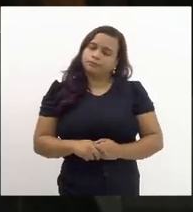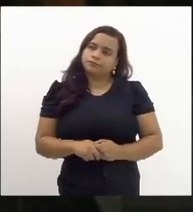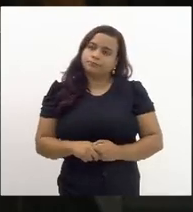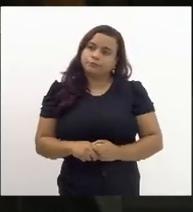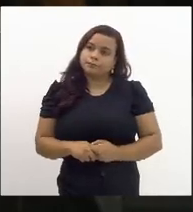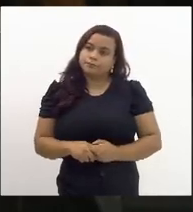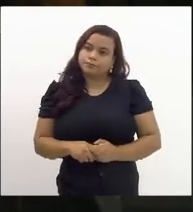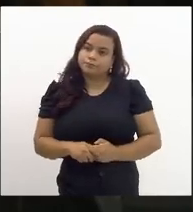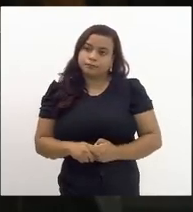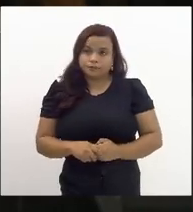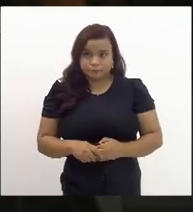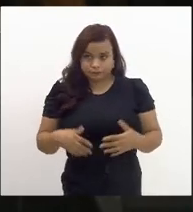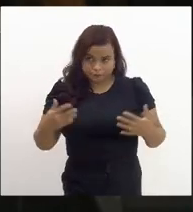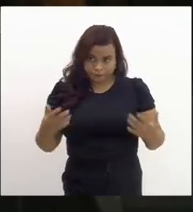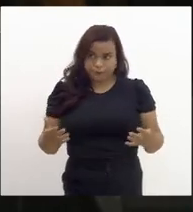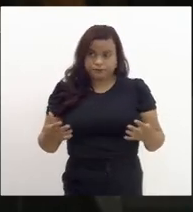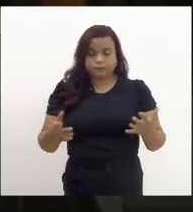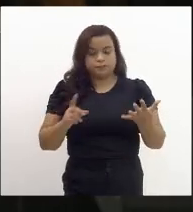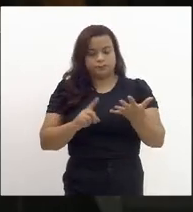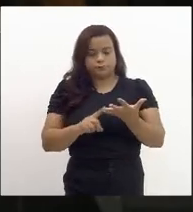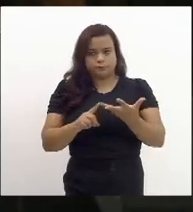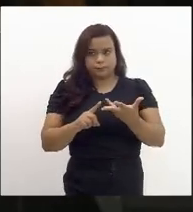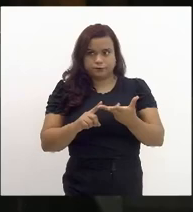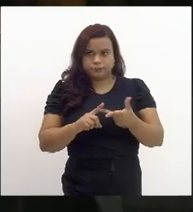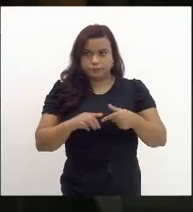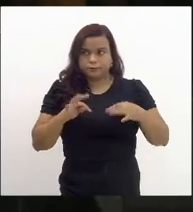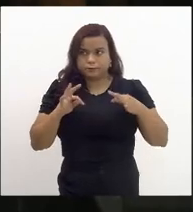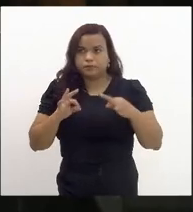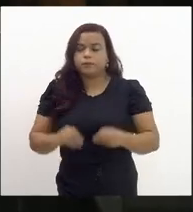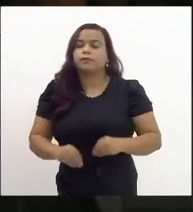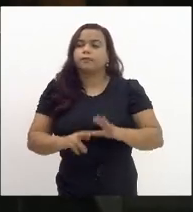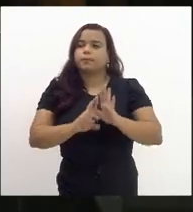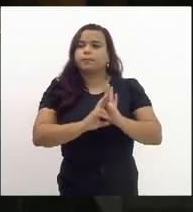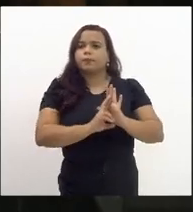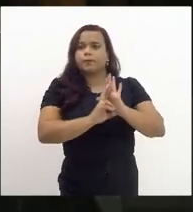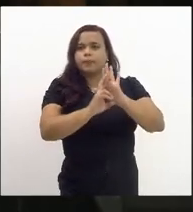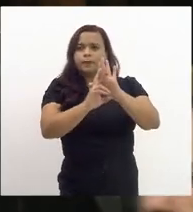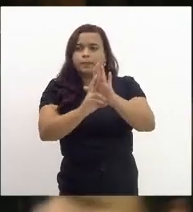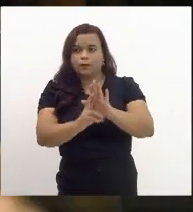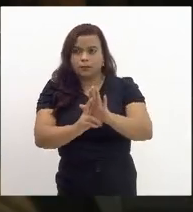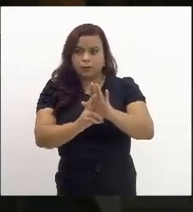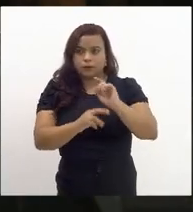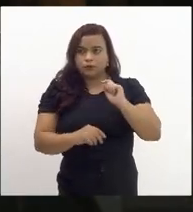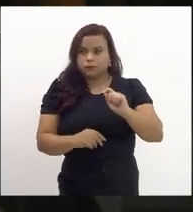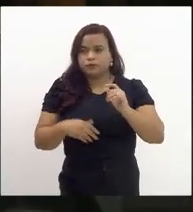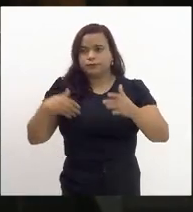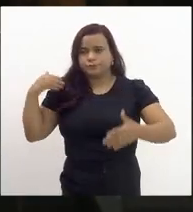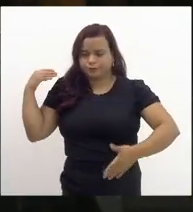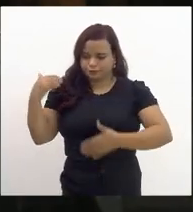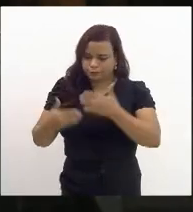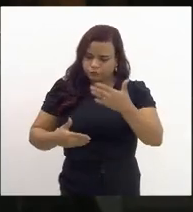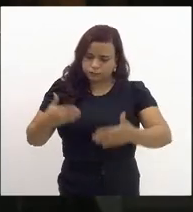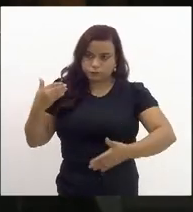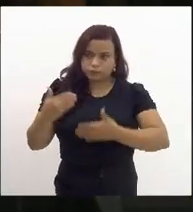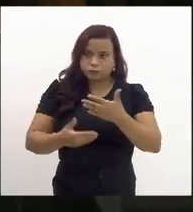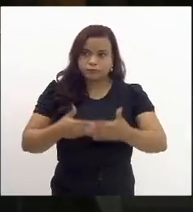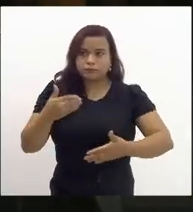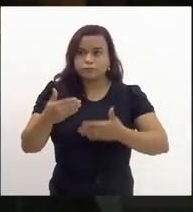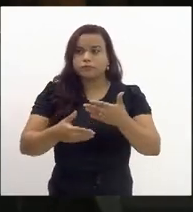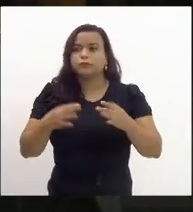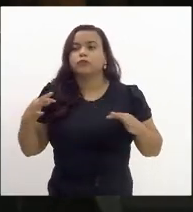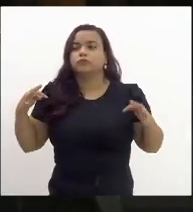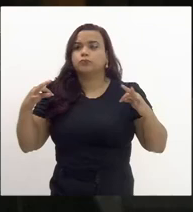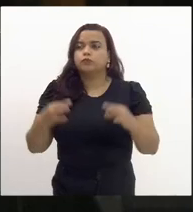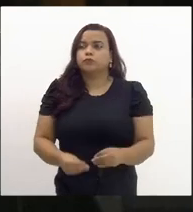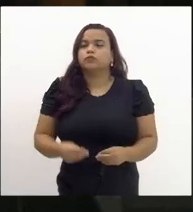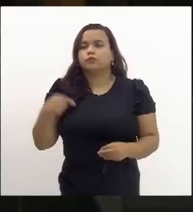E esses anais simplesmente representam todo o processado ao longo